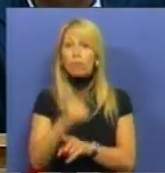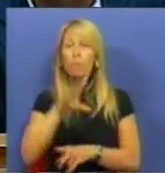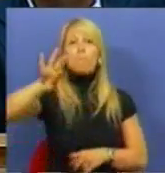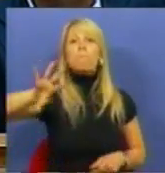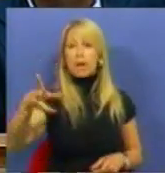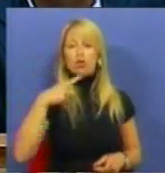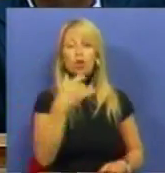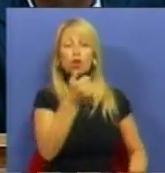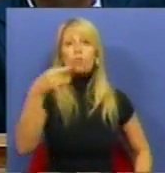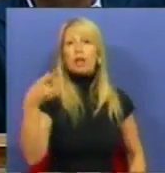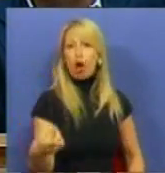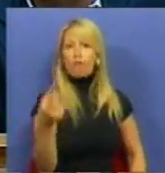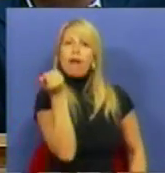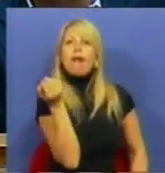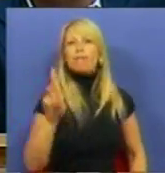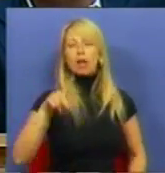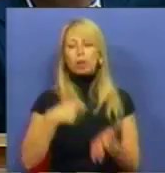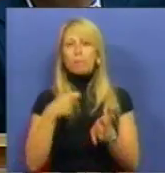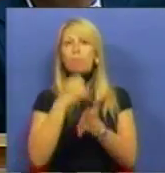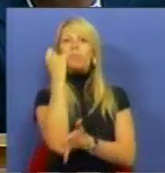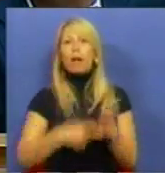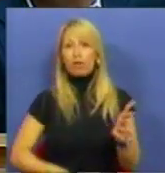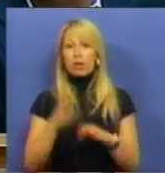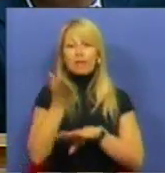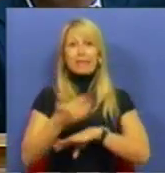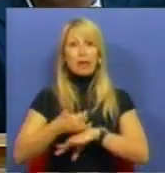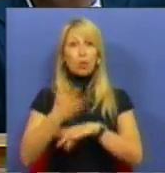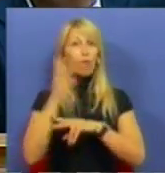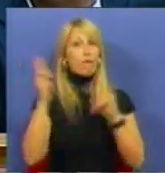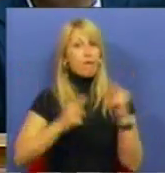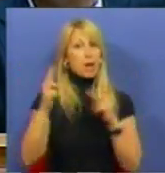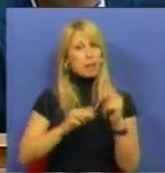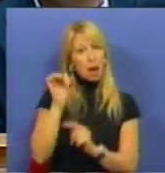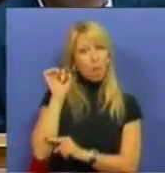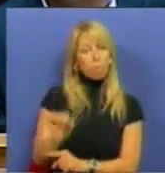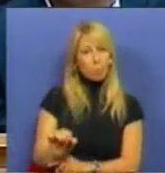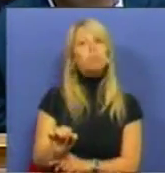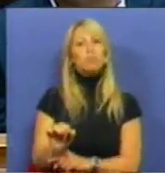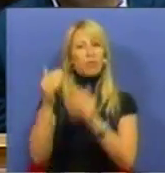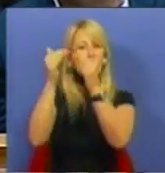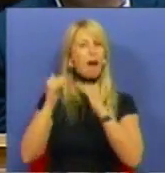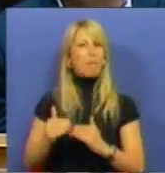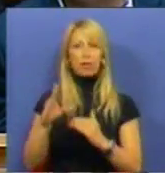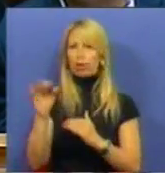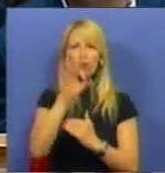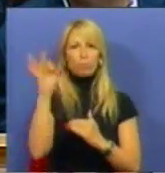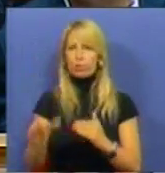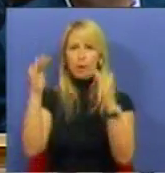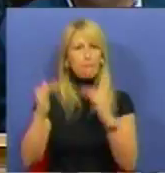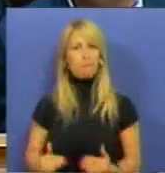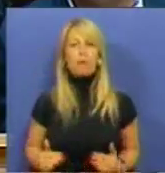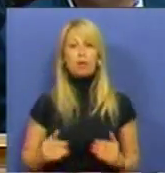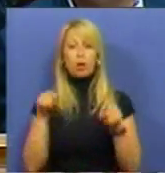2009 a taxa de incidência fiscal sobre o setor financeiro se ficou abaixo dos 10%.